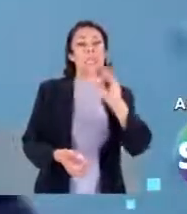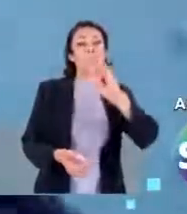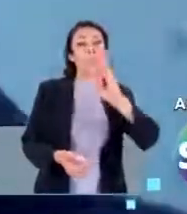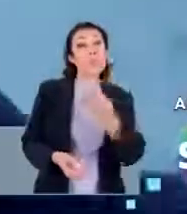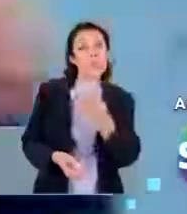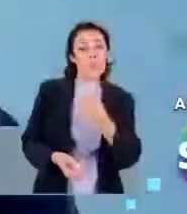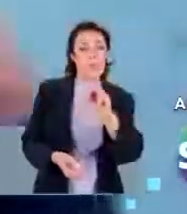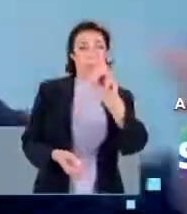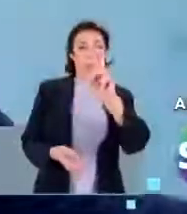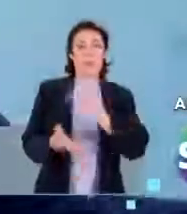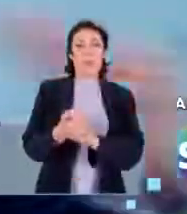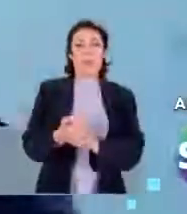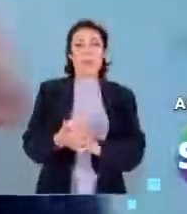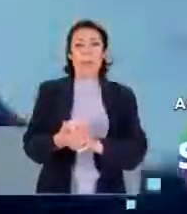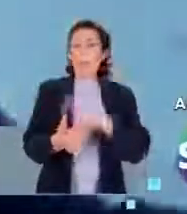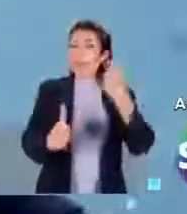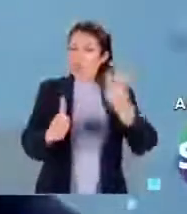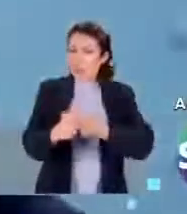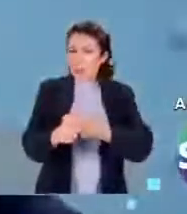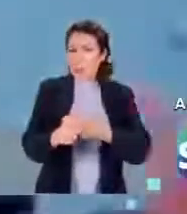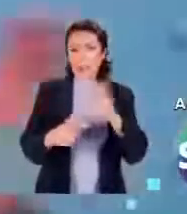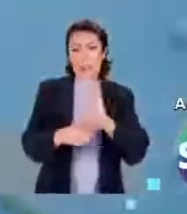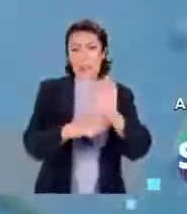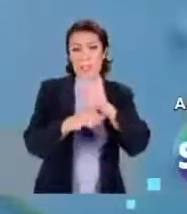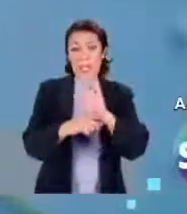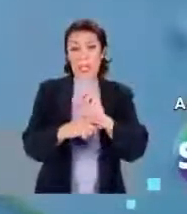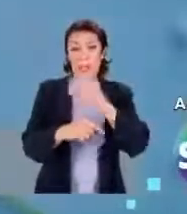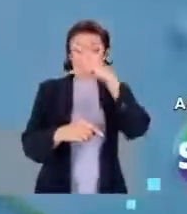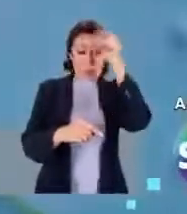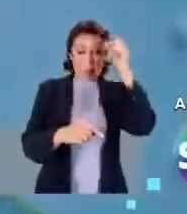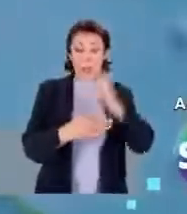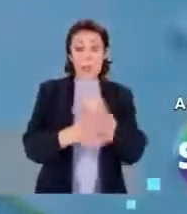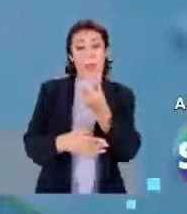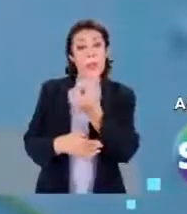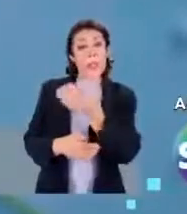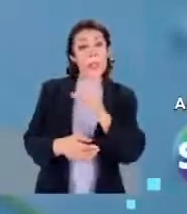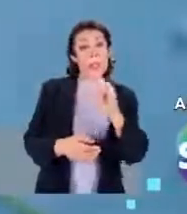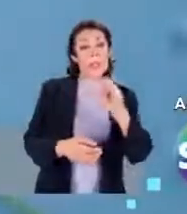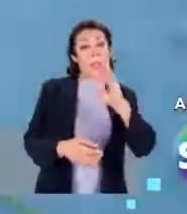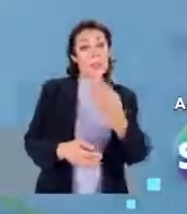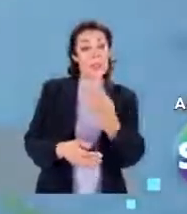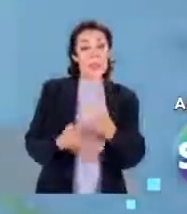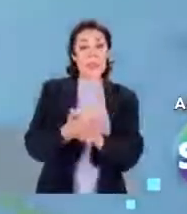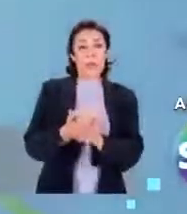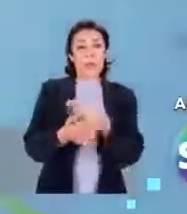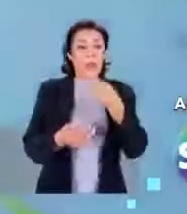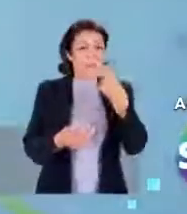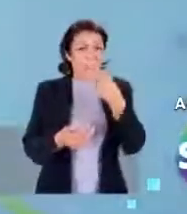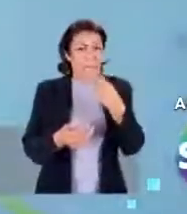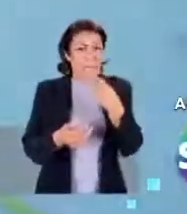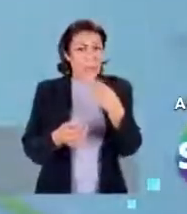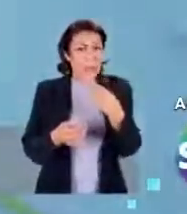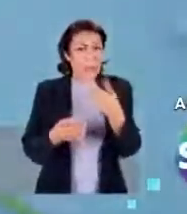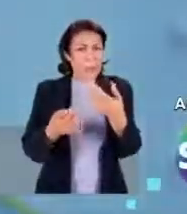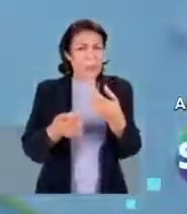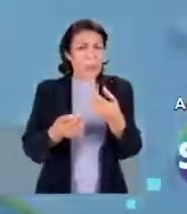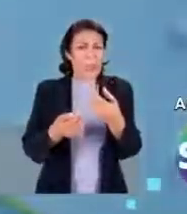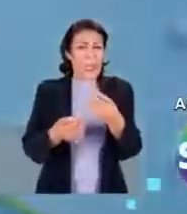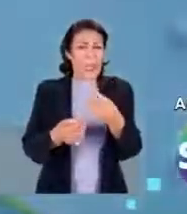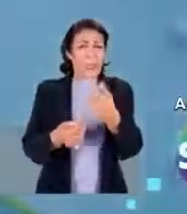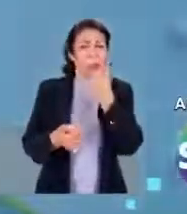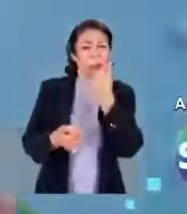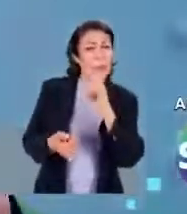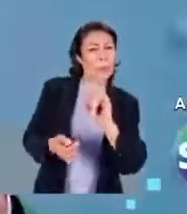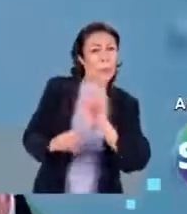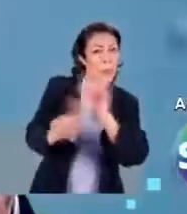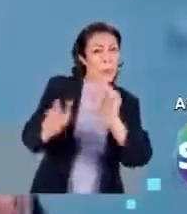toda a dívida dos estados e municípios juntas 600 milhões eu não tô falando de perdoar eu tô falando de renegociar botar isso para vencer daqui